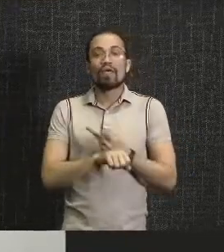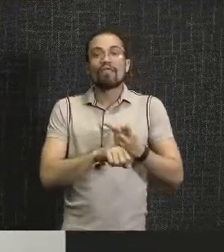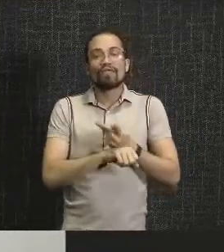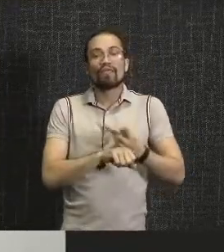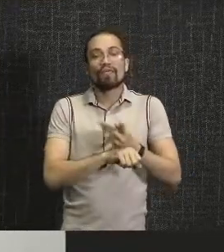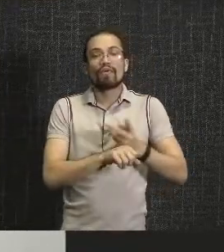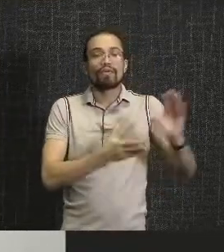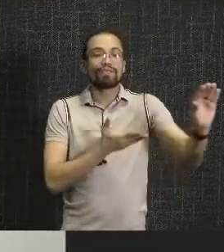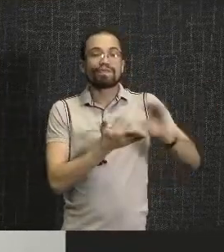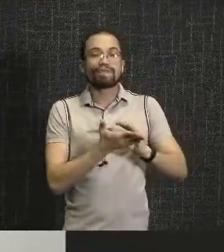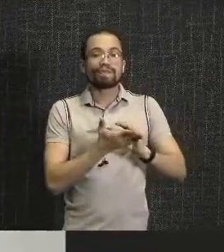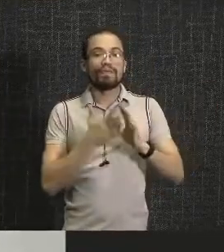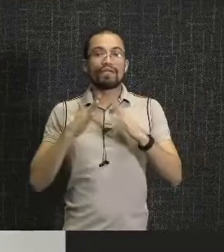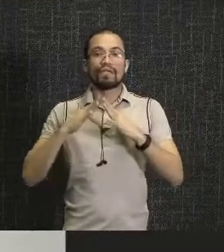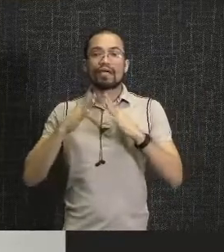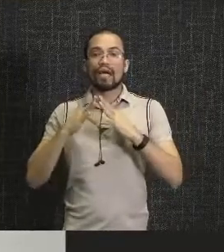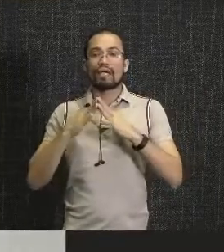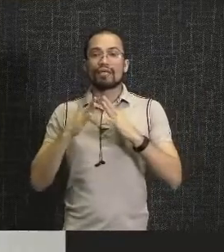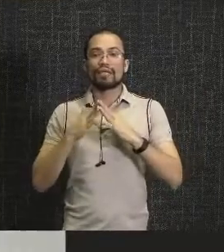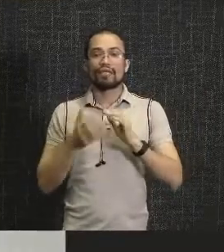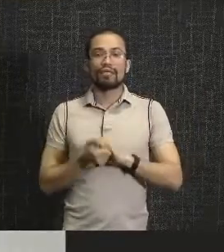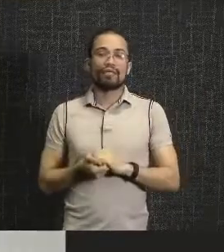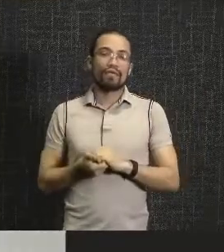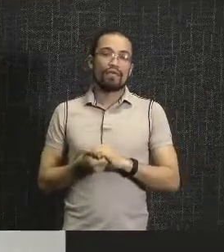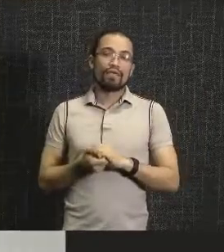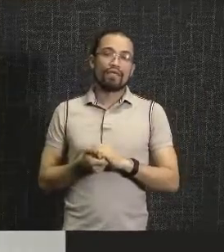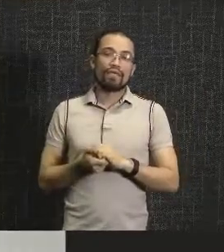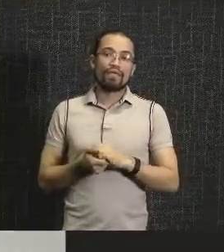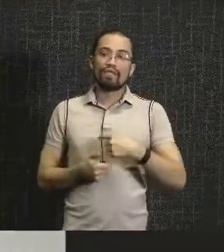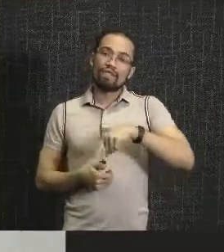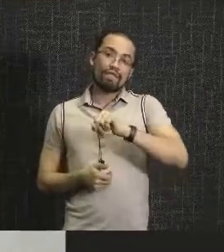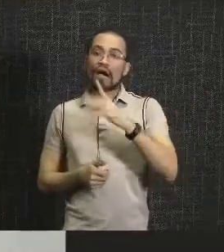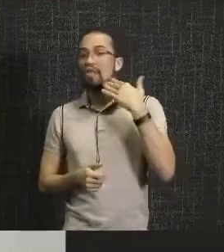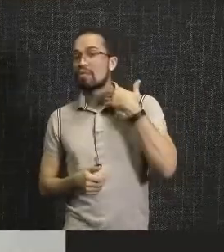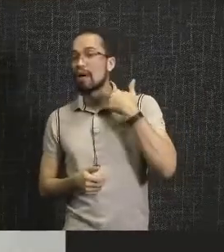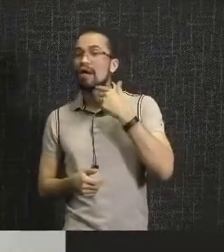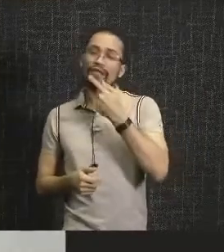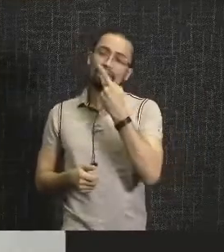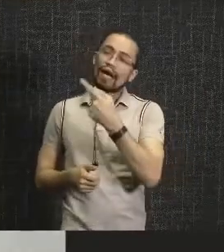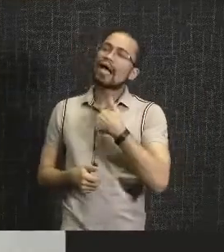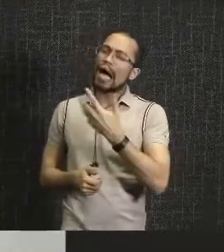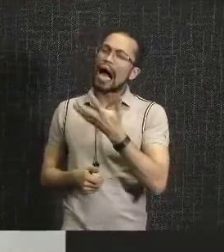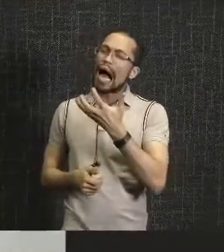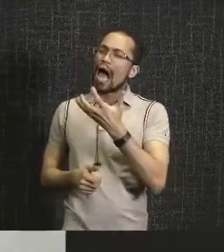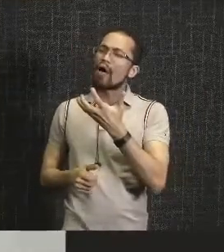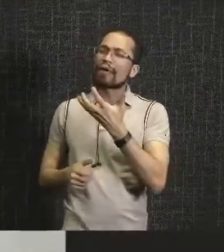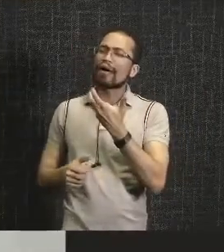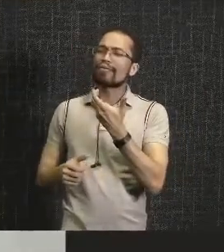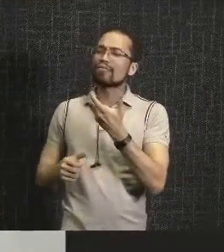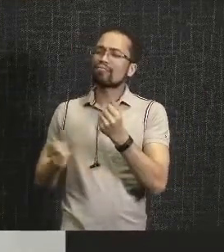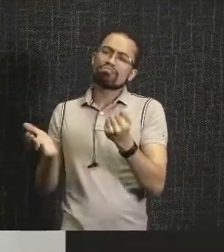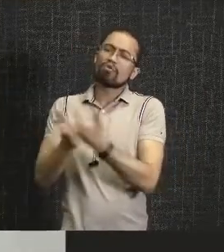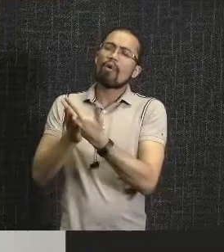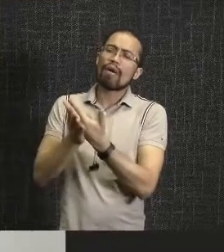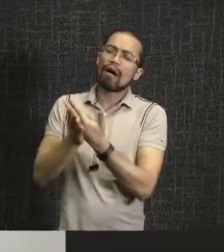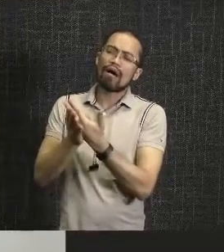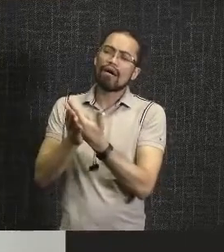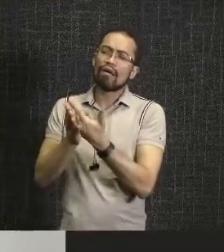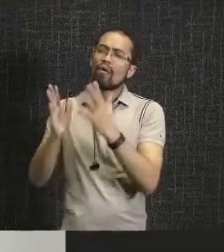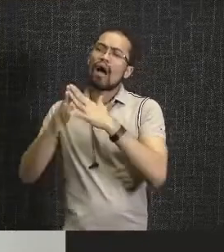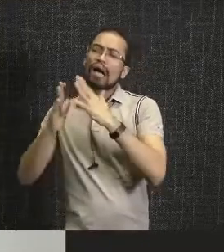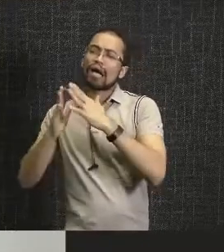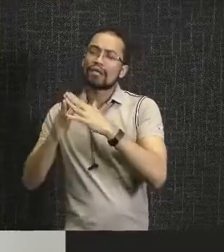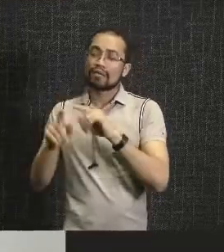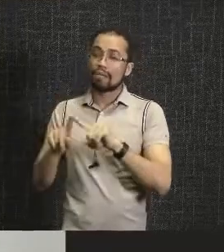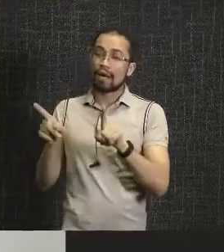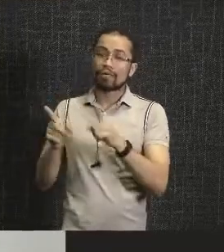financiamento de imóvel. Né? Ou se algum banco e falasse, olha, eu quero financiar um imóvel. Né? E aí o valor